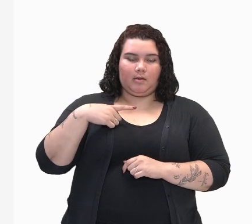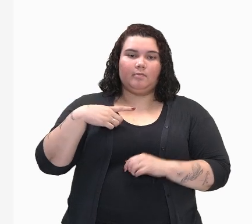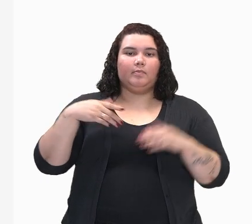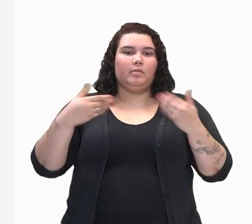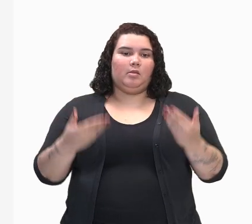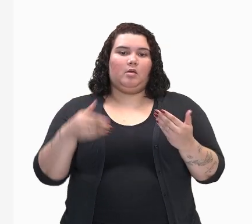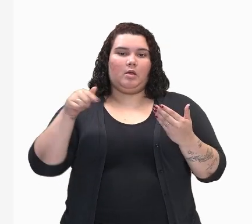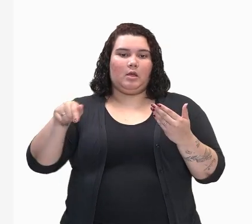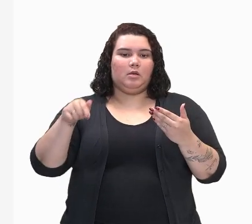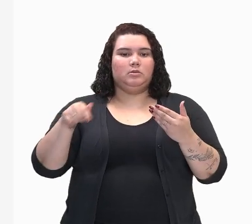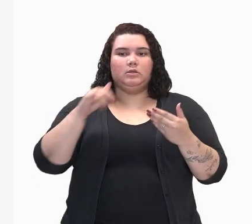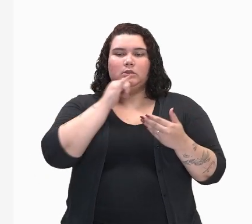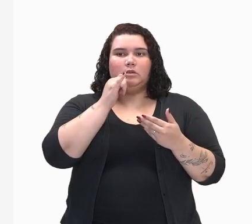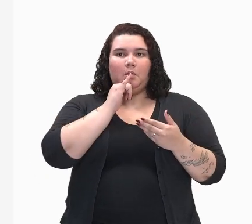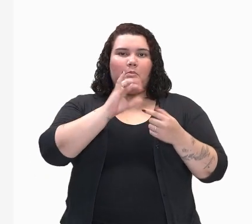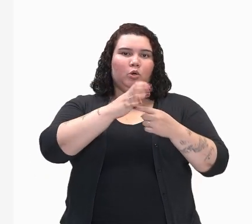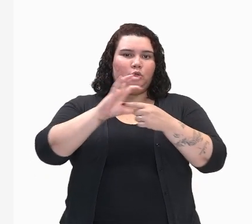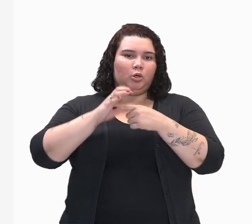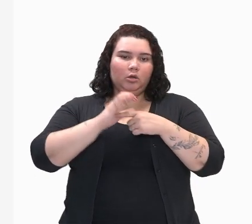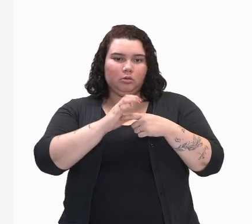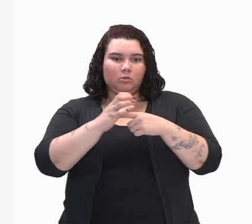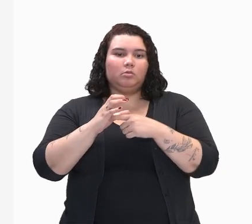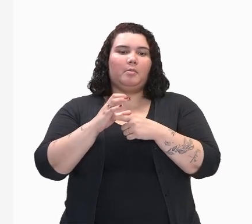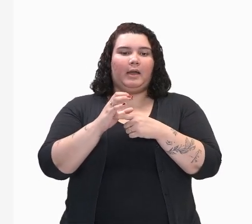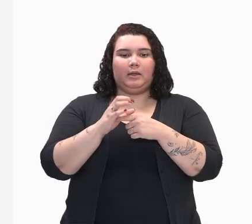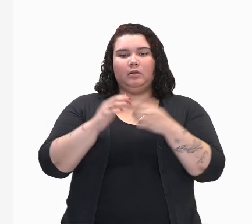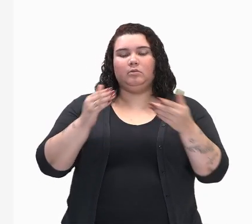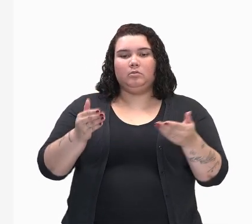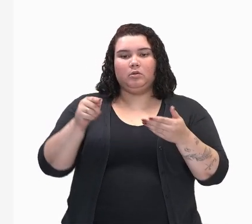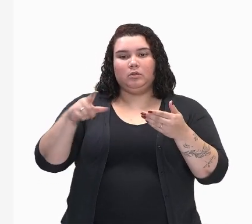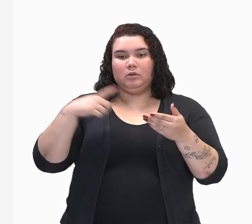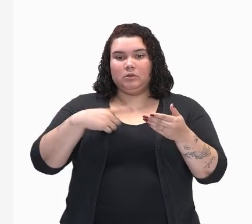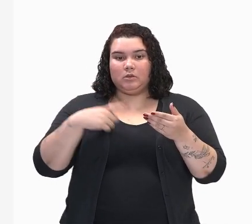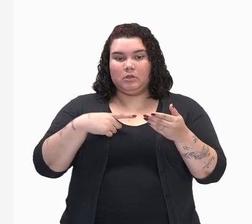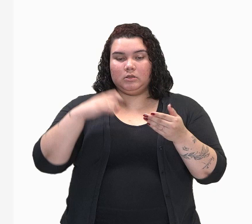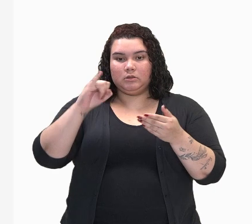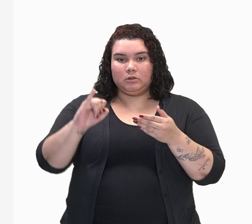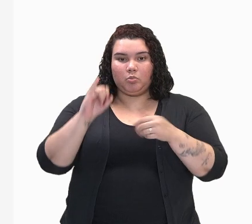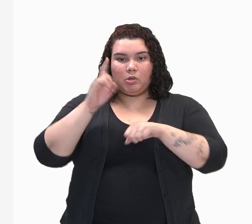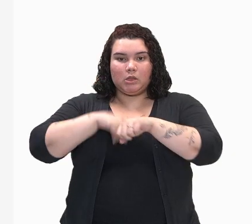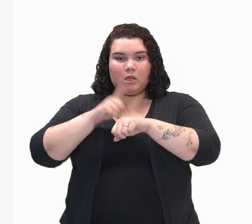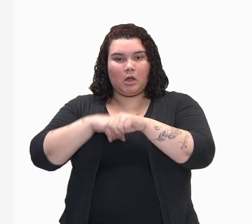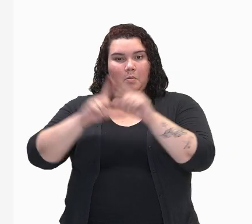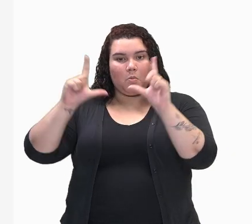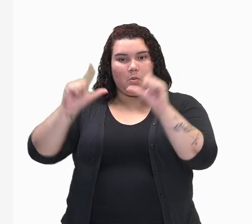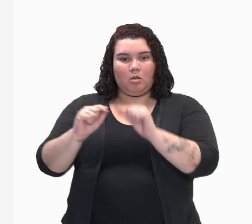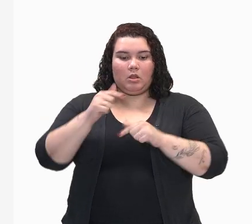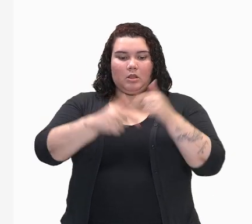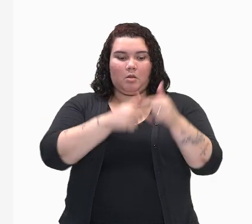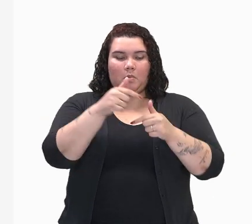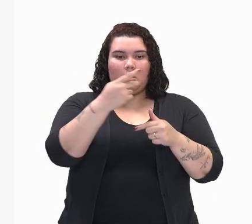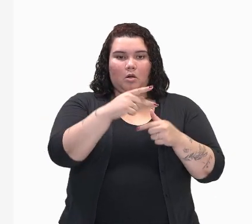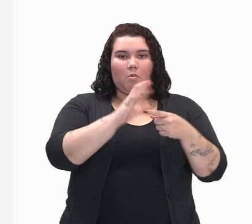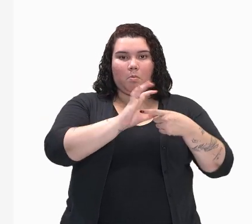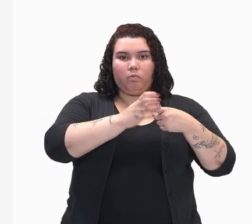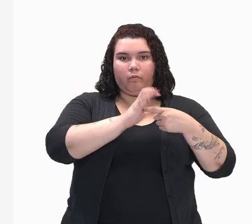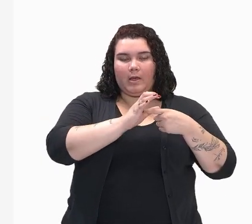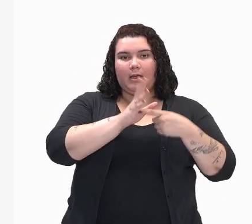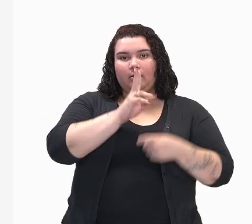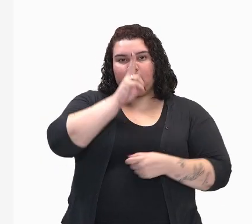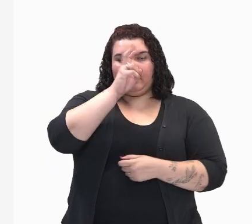máquina será tanto mais eficiente ou tanto mais potente, quanto menor o tempo de realização do trabalho de sua força